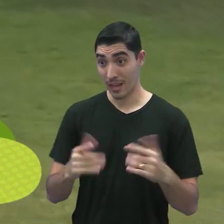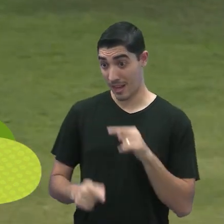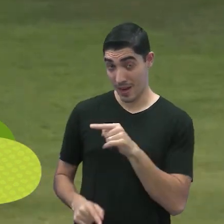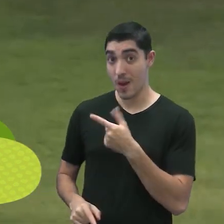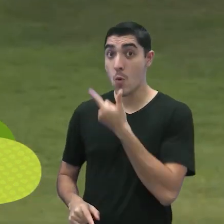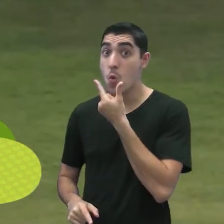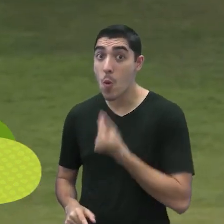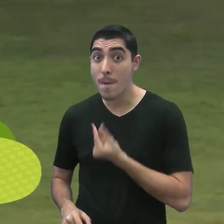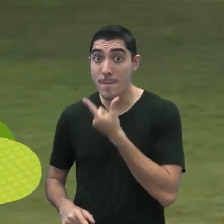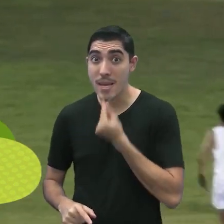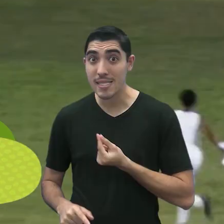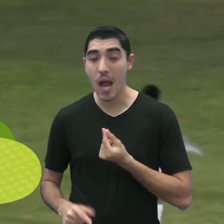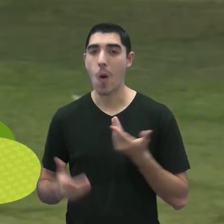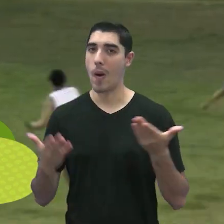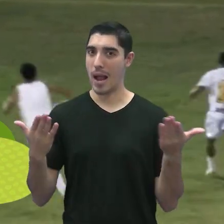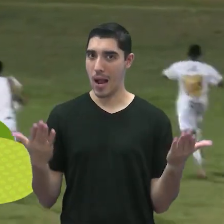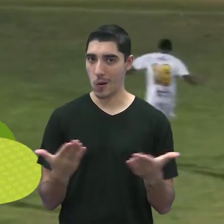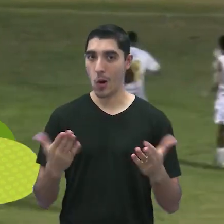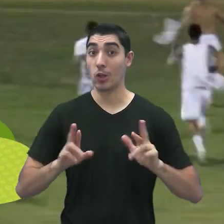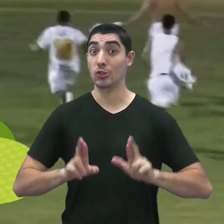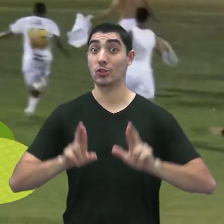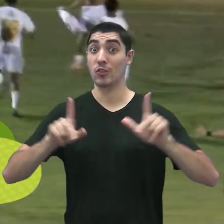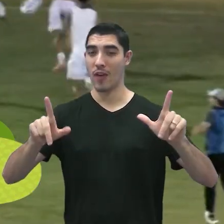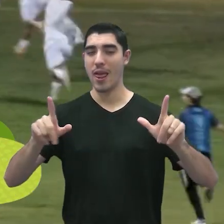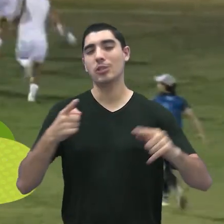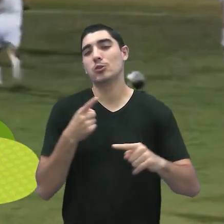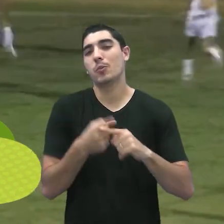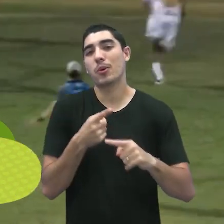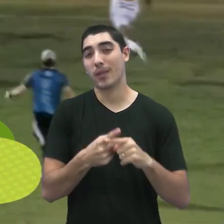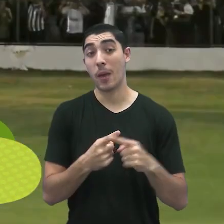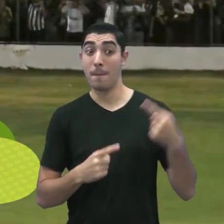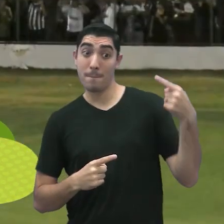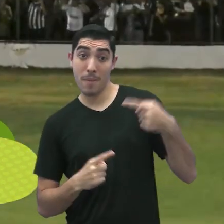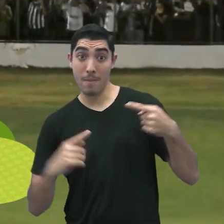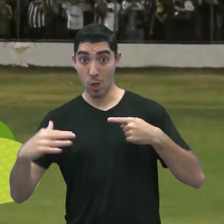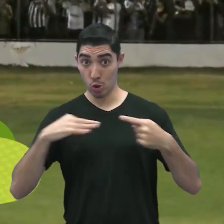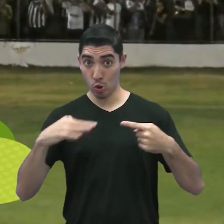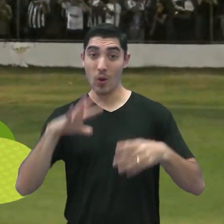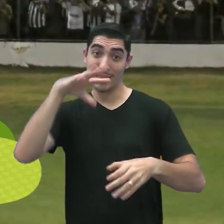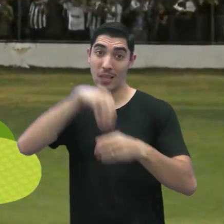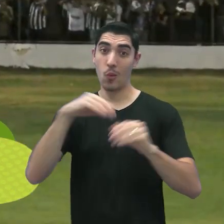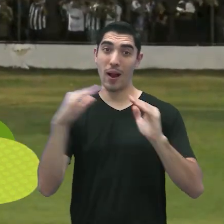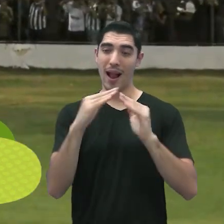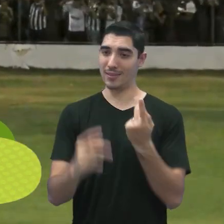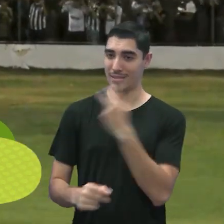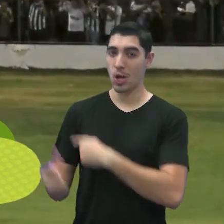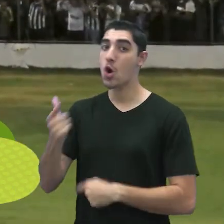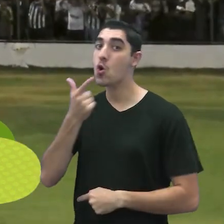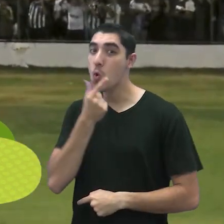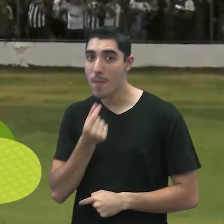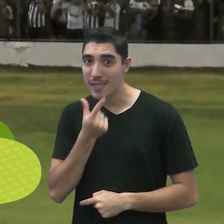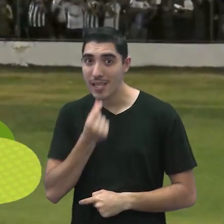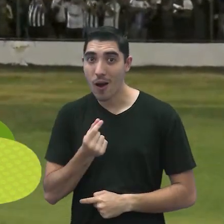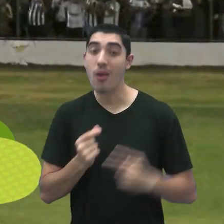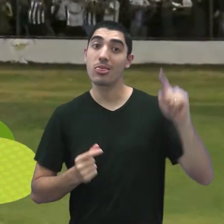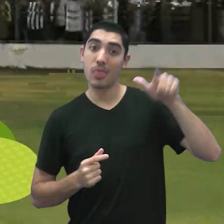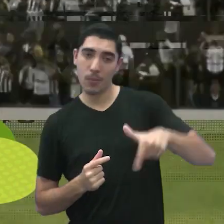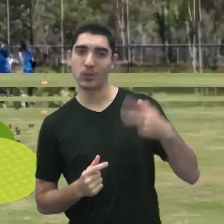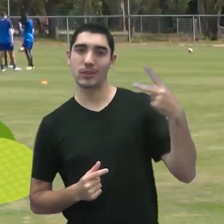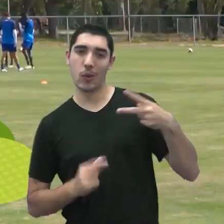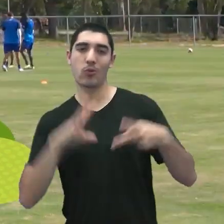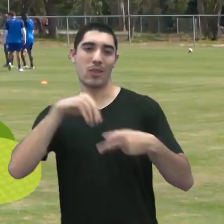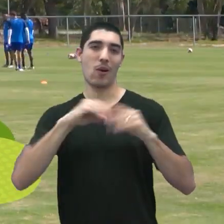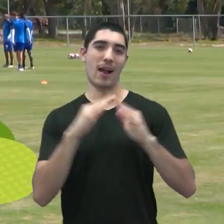o Bafo vai viver uma situação diferente das oitavas. Vai jogar a primeira partida decisiva em